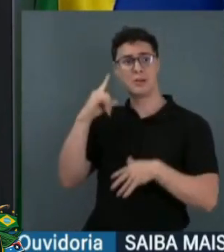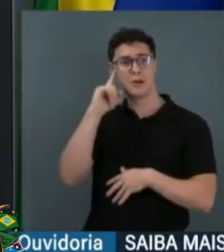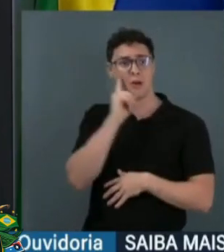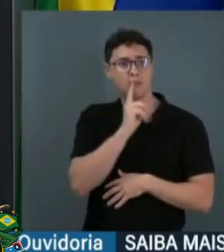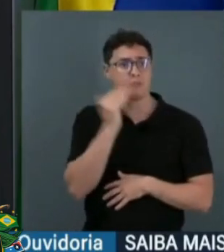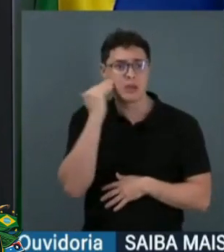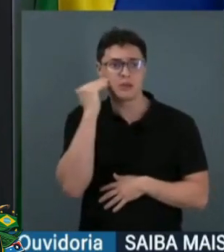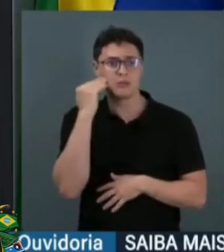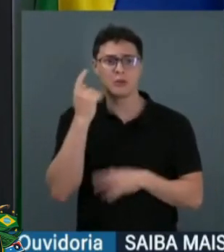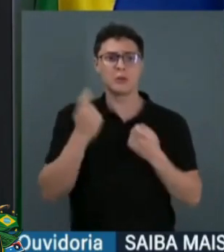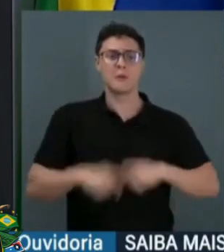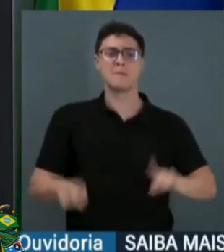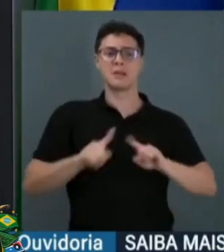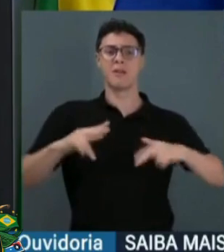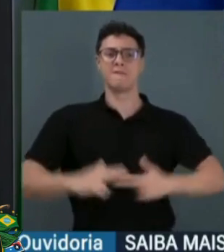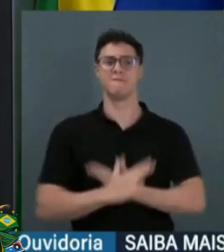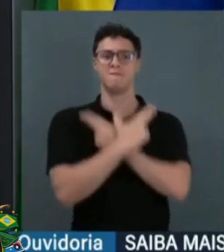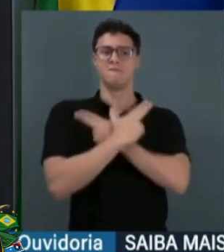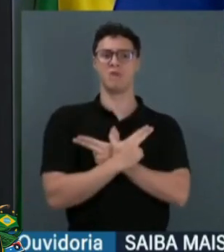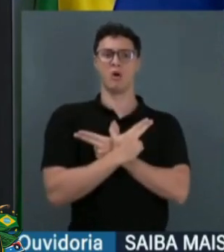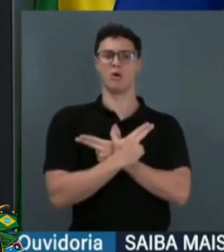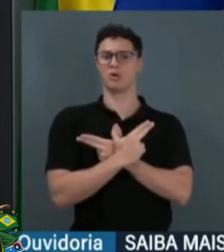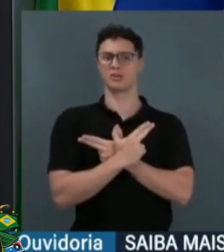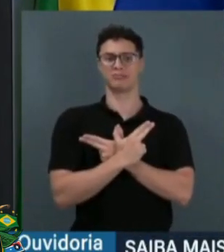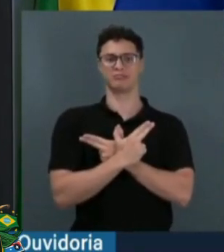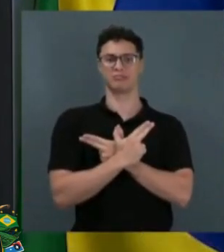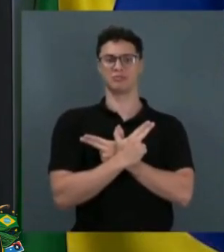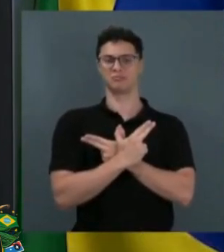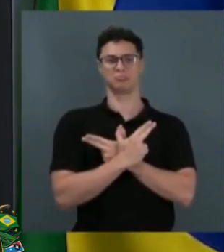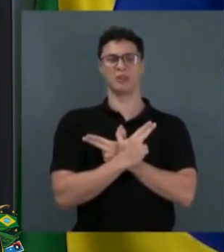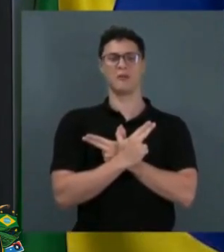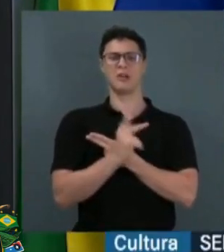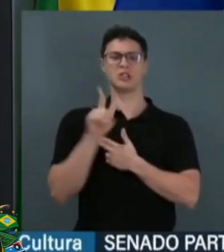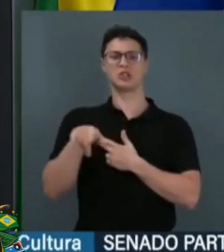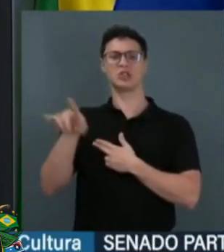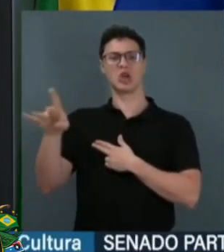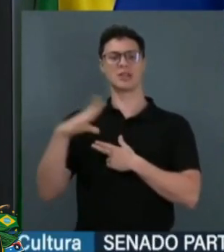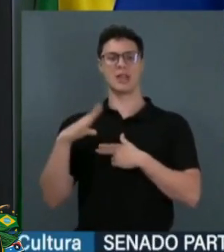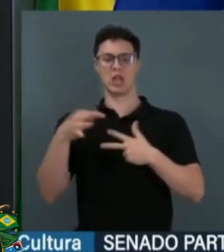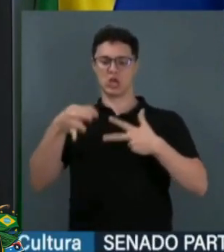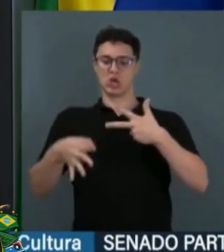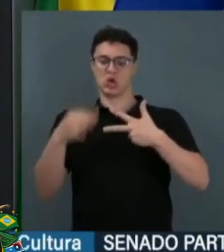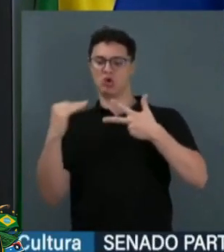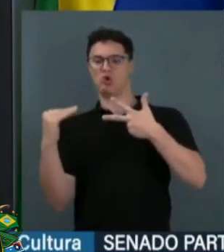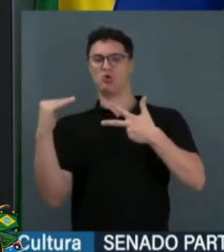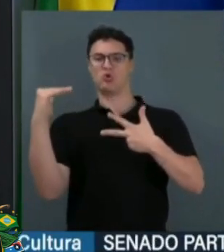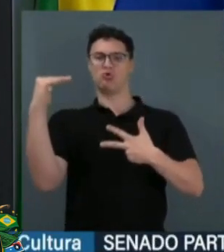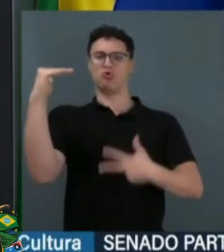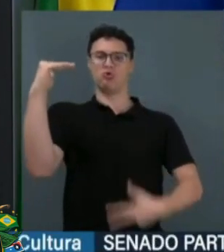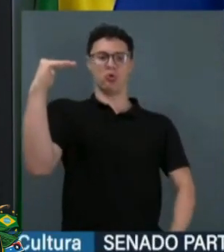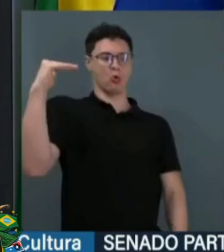mais das Forças Armadas para tomar o poder. Basta ter Suprema Corte.